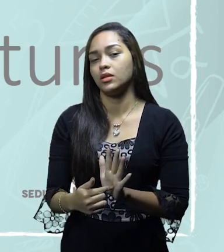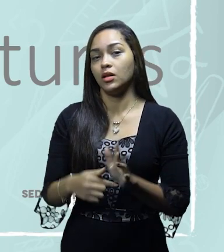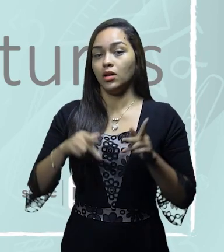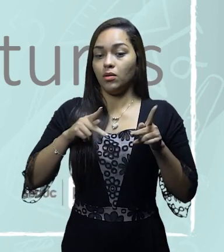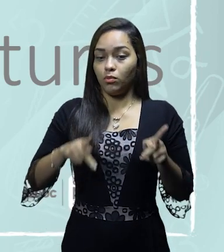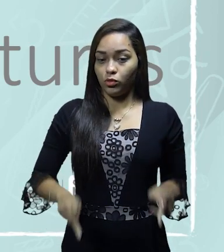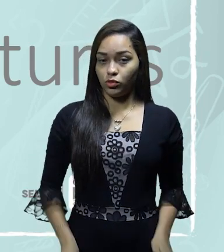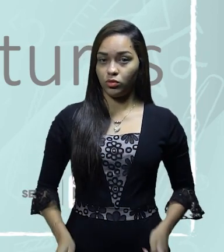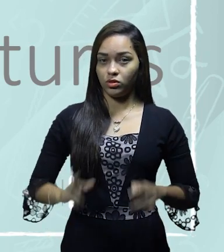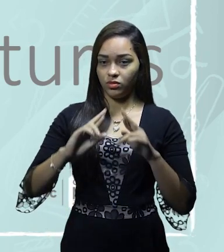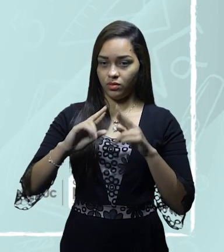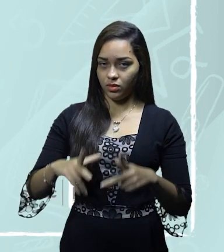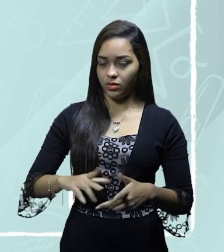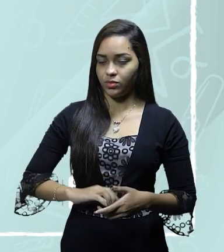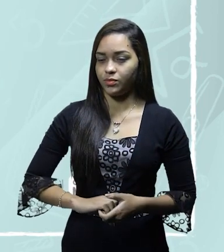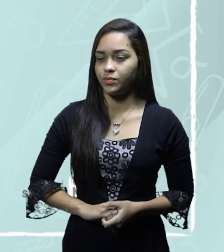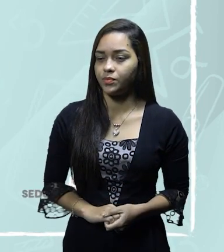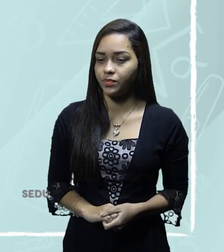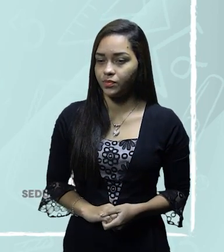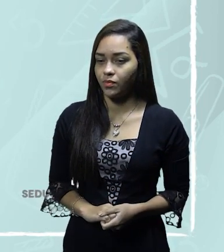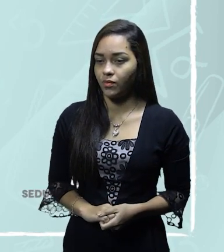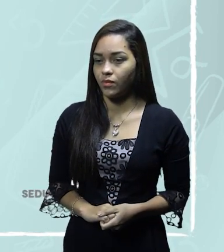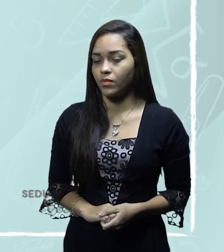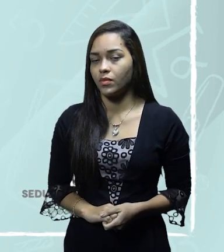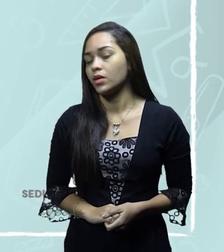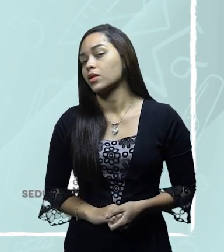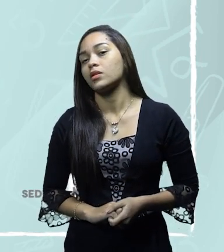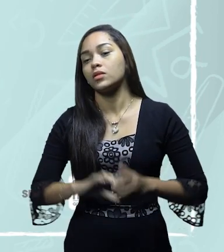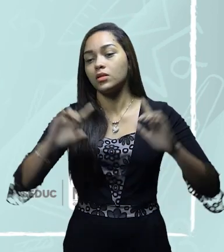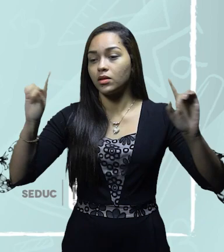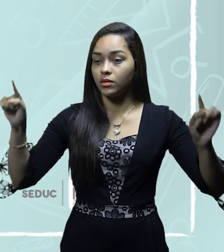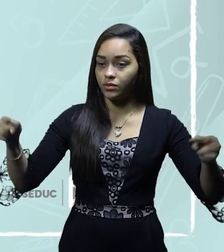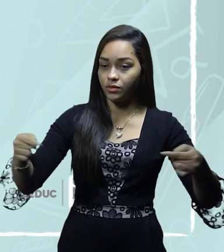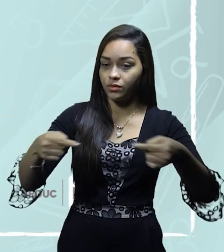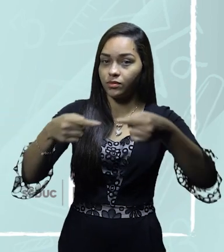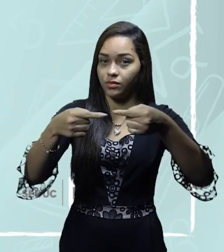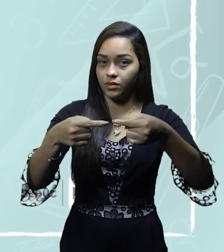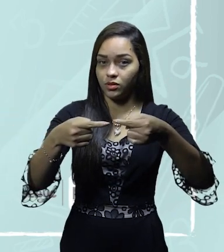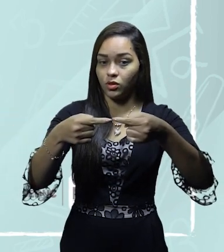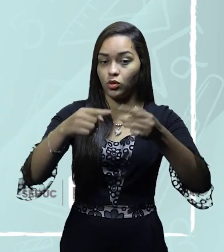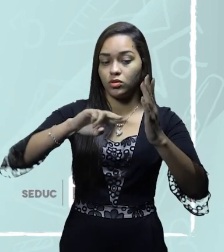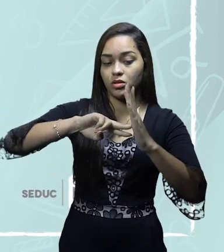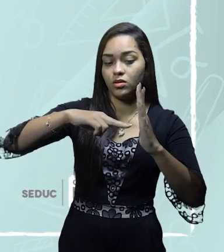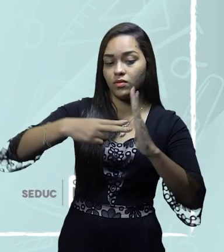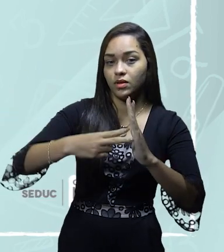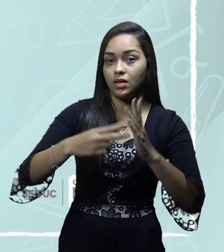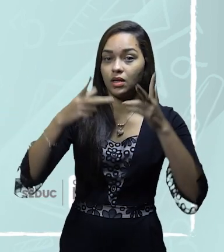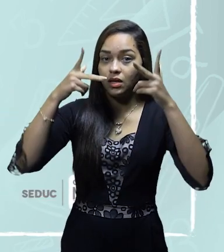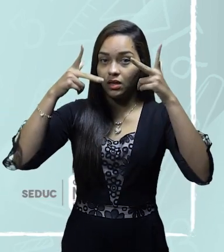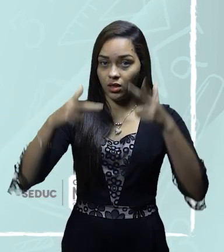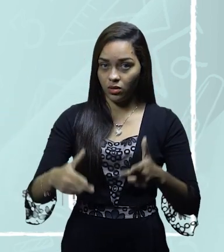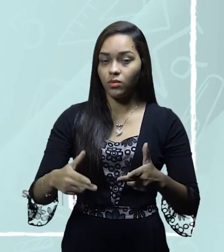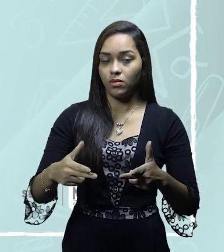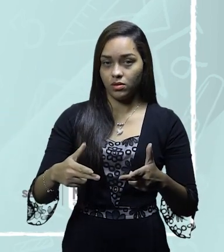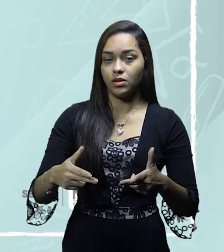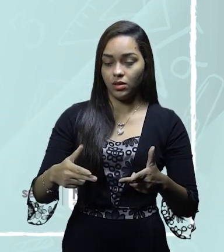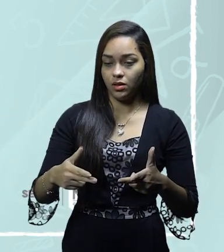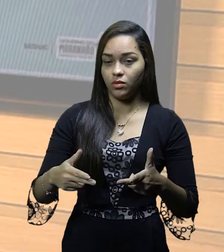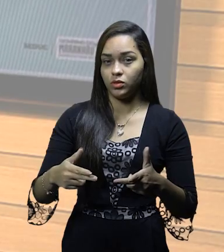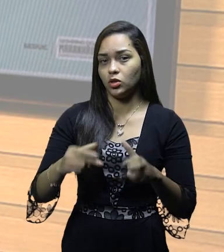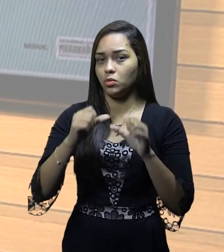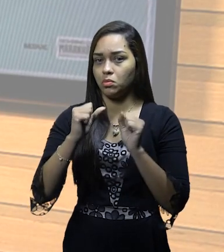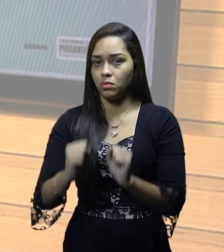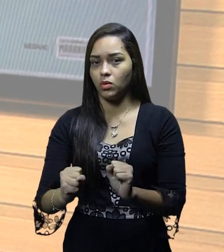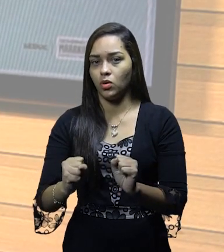formando posturas diferentes. Mantendo posições simétricas, ou seja, iguais nos dois